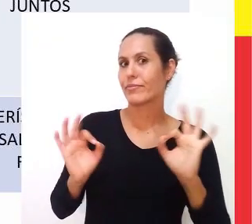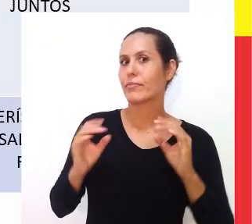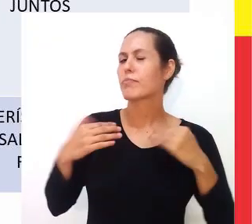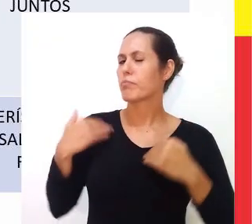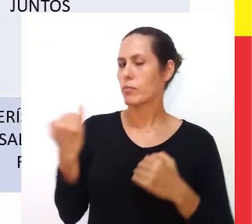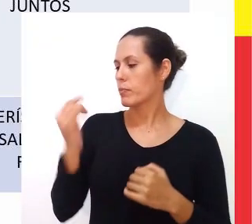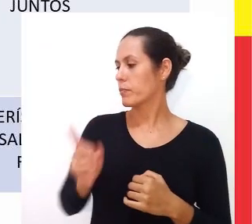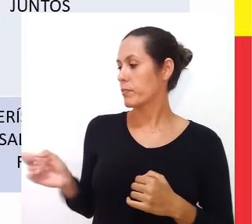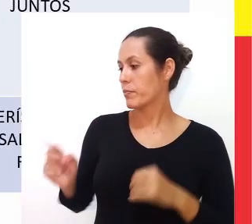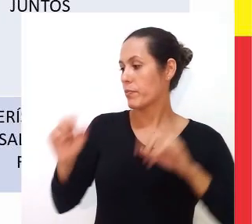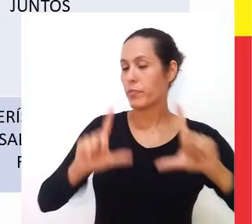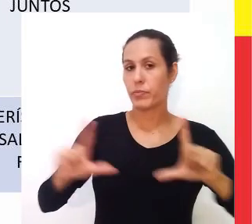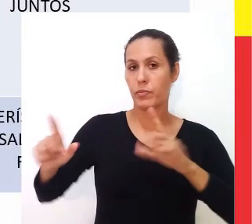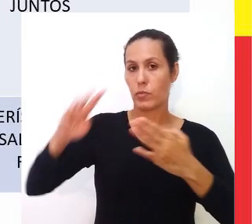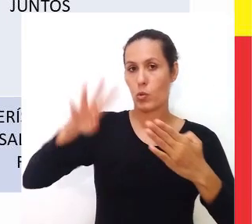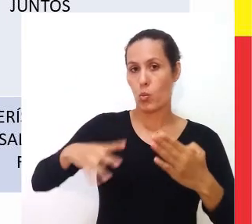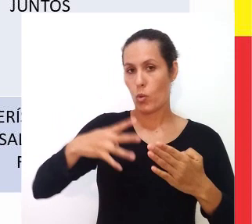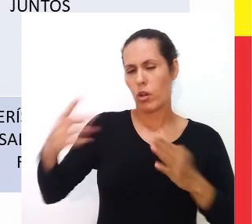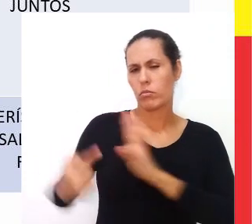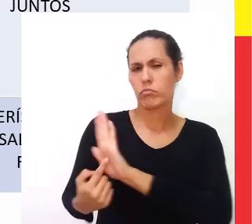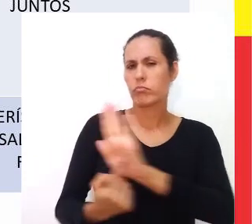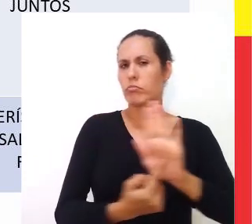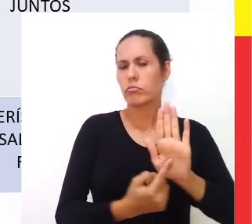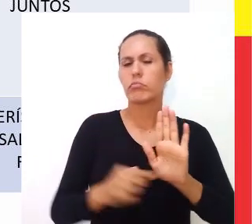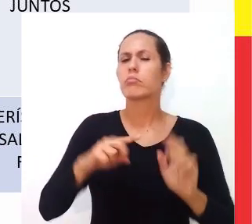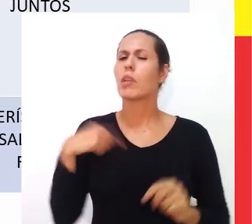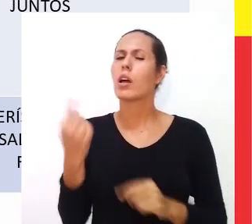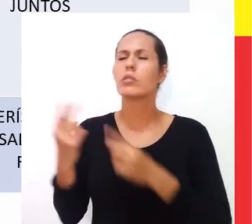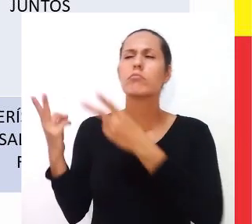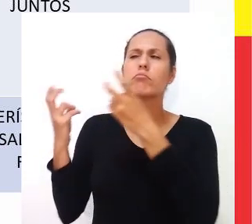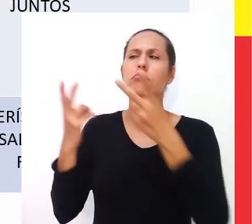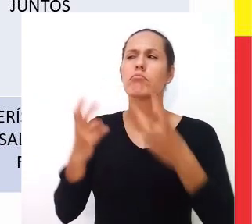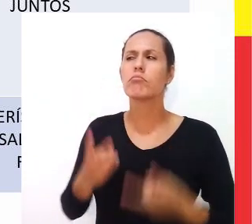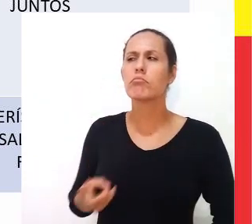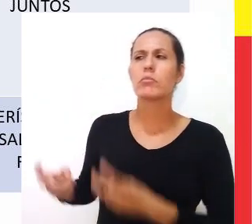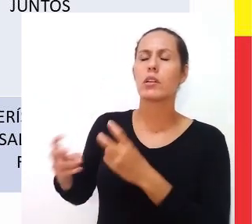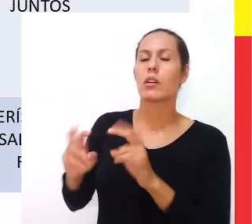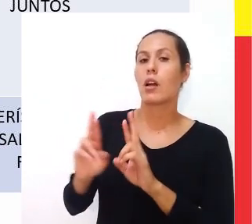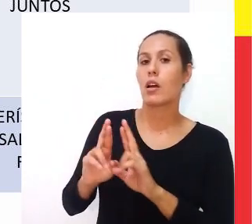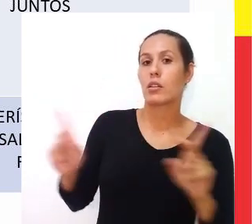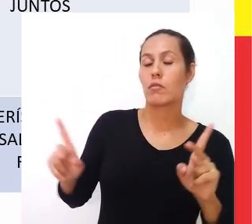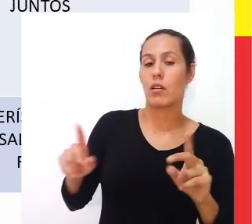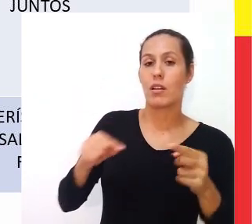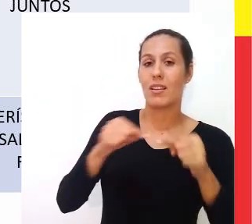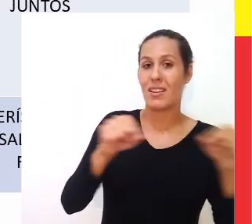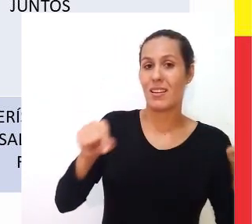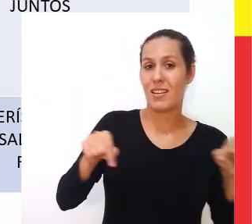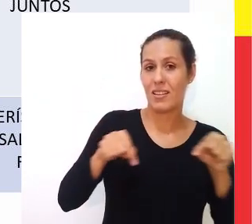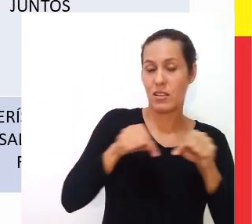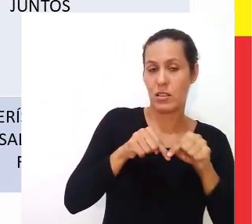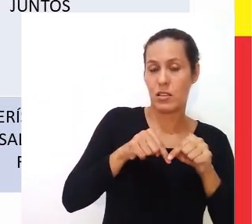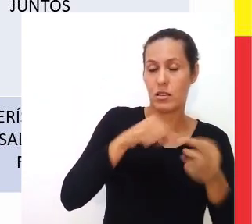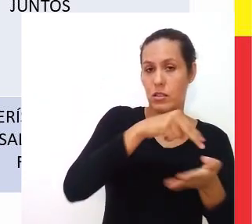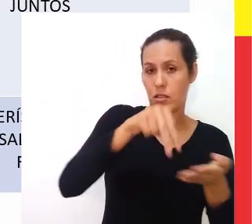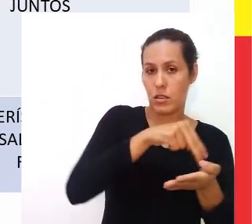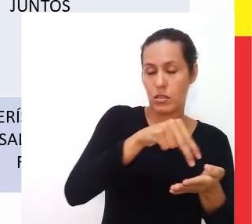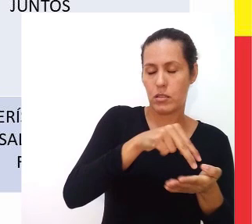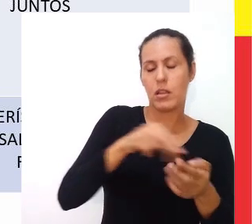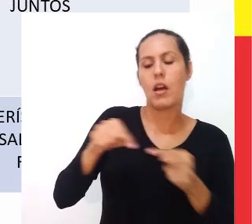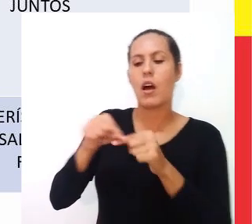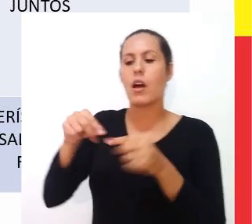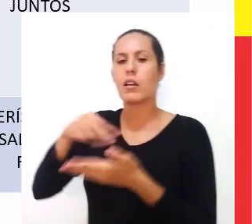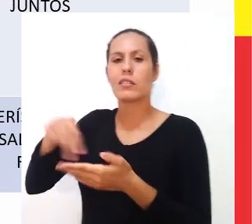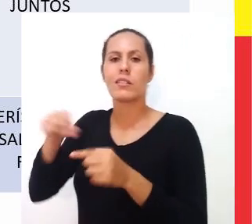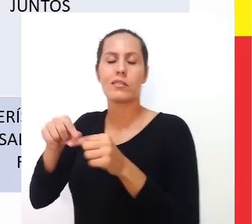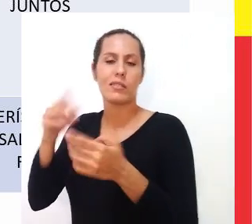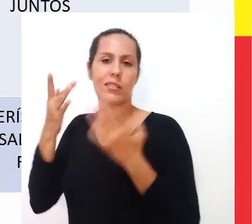para vocês aí na tela um quadro, tá, com uma grade, onde a gente vai poder analisar as diferenças entre a dança de salão e a dança